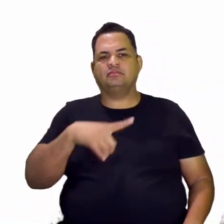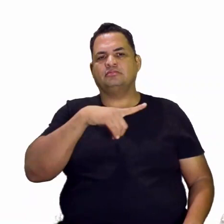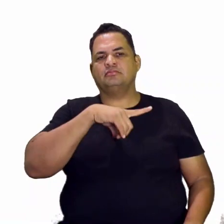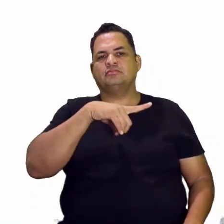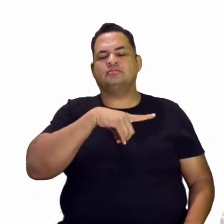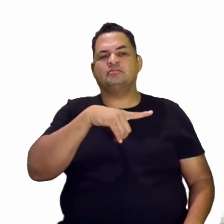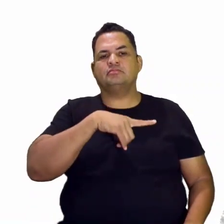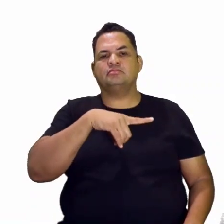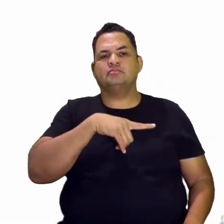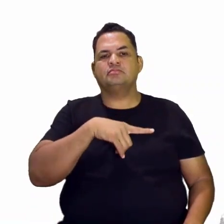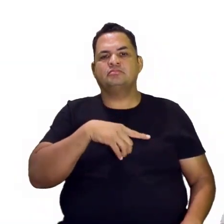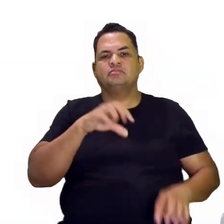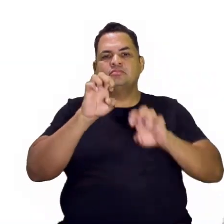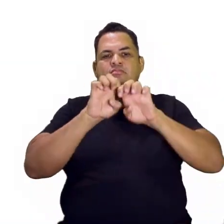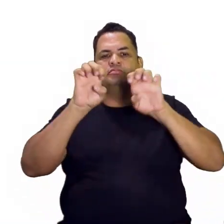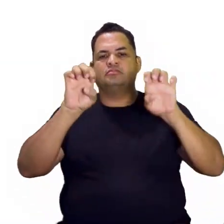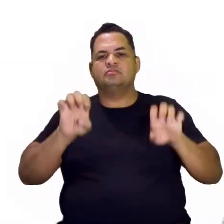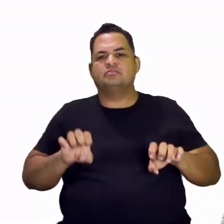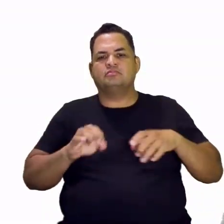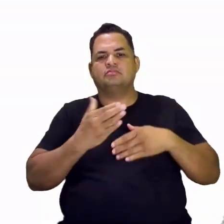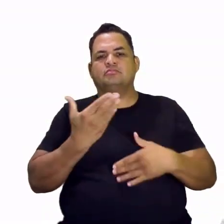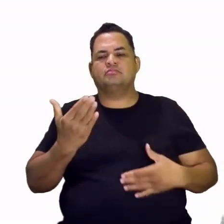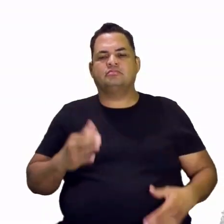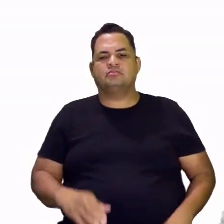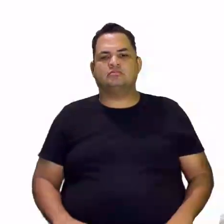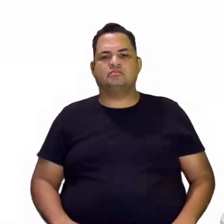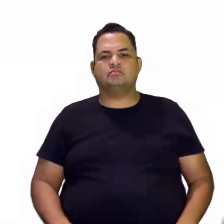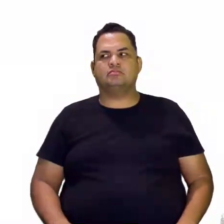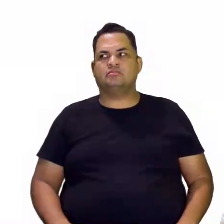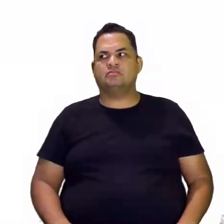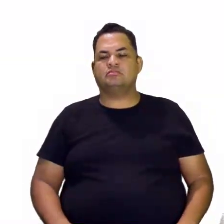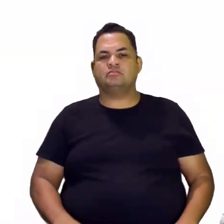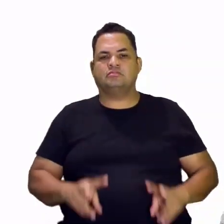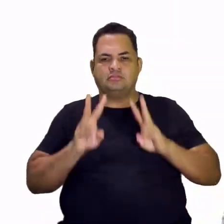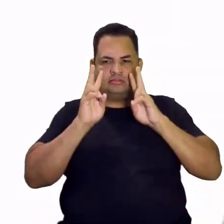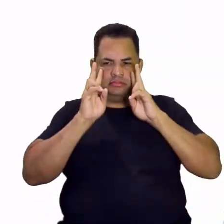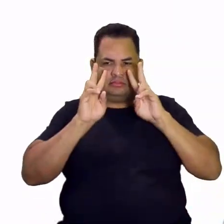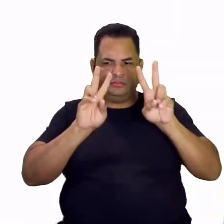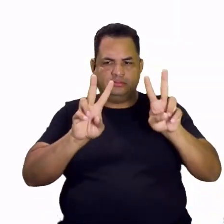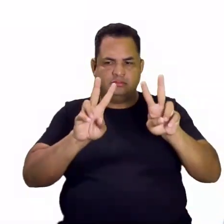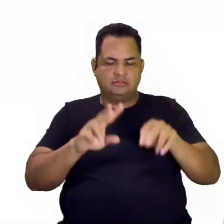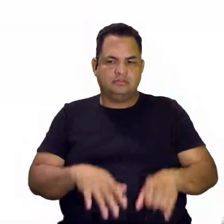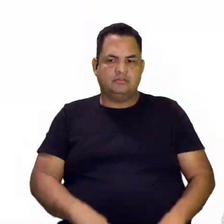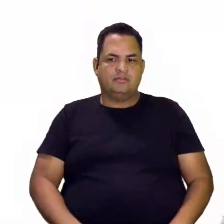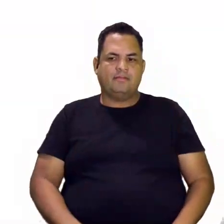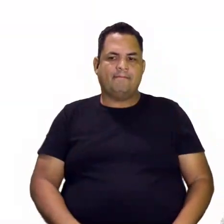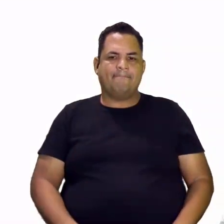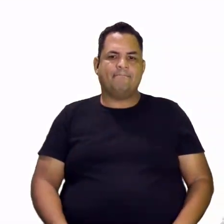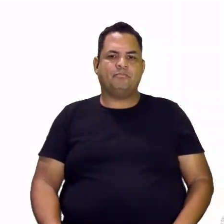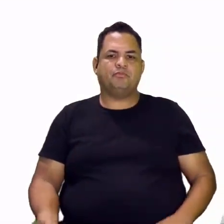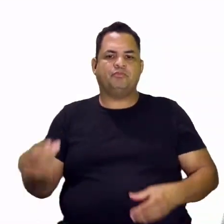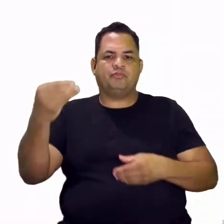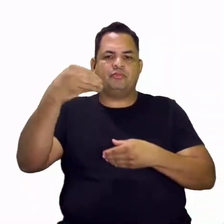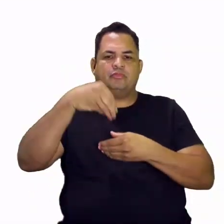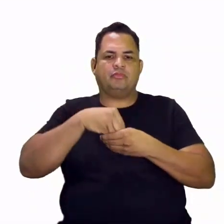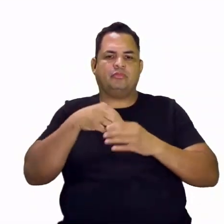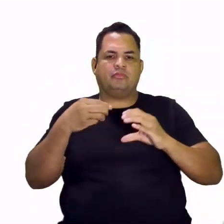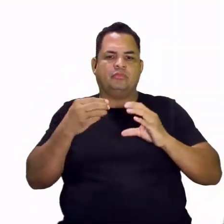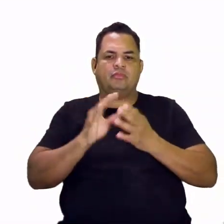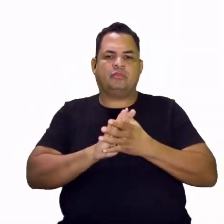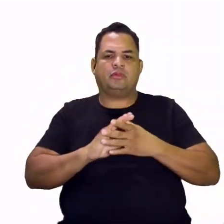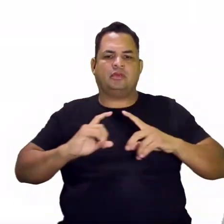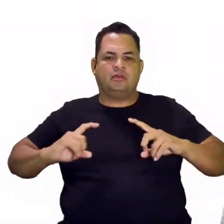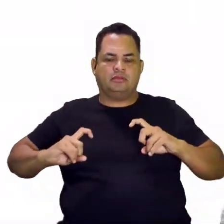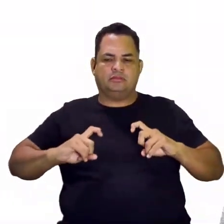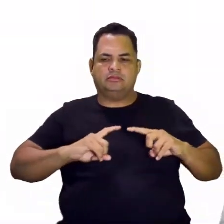tem a estrutura, certo? A visualização na parte interna da bactéria,